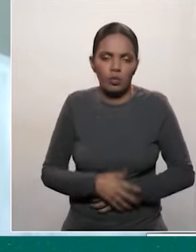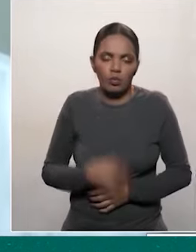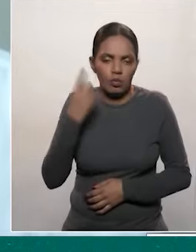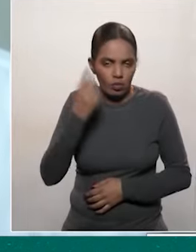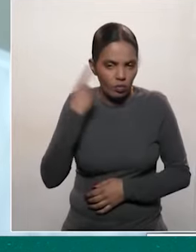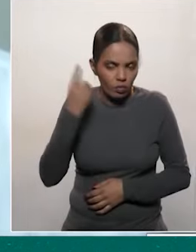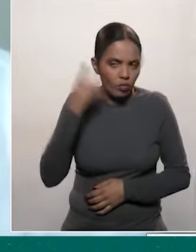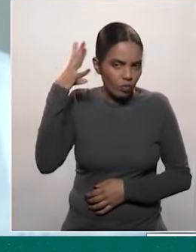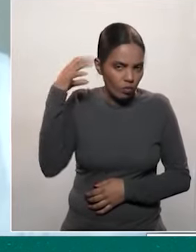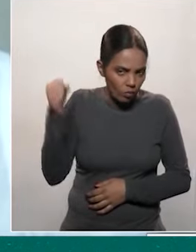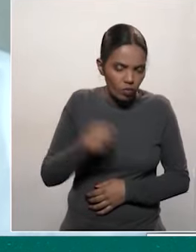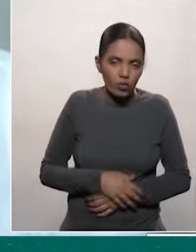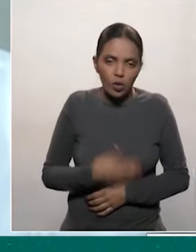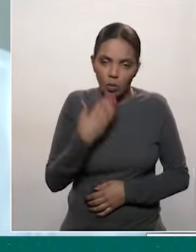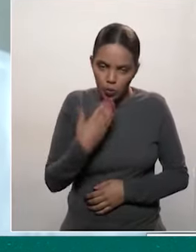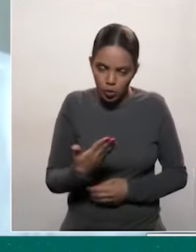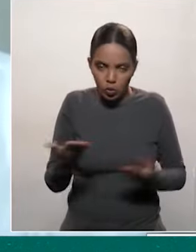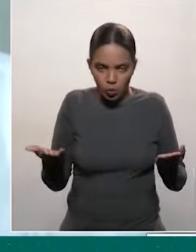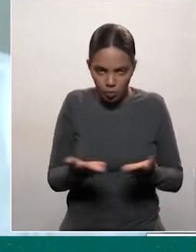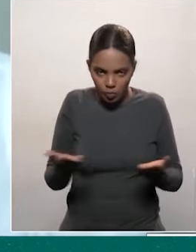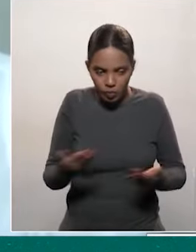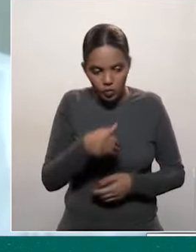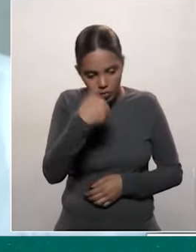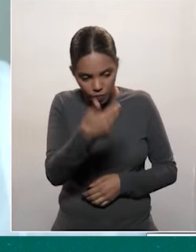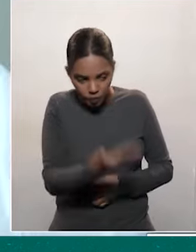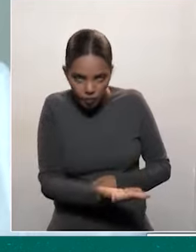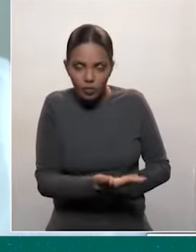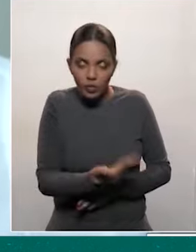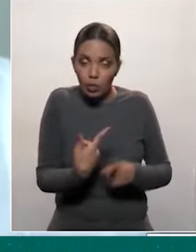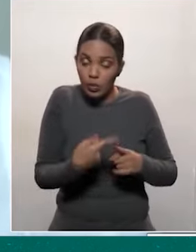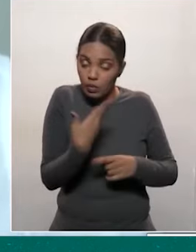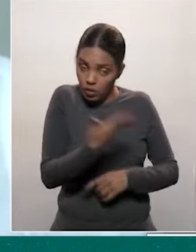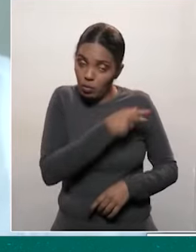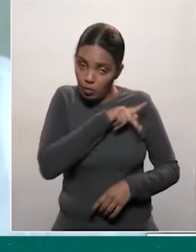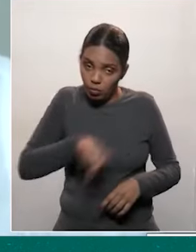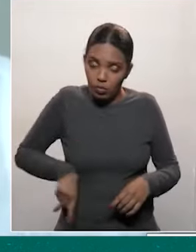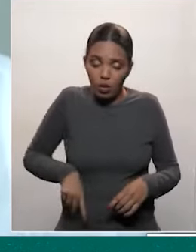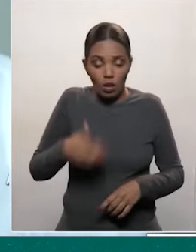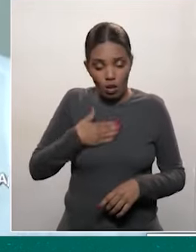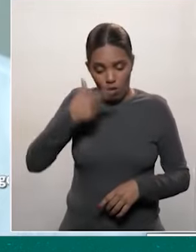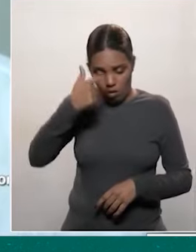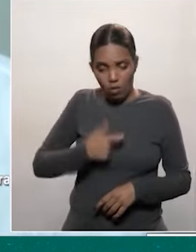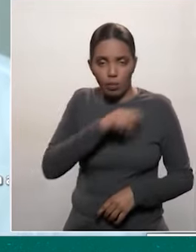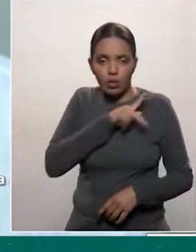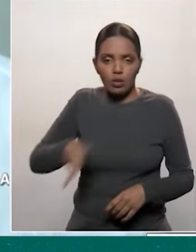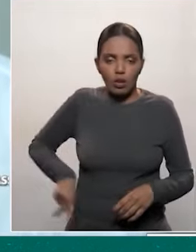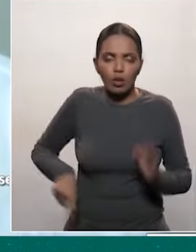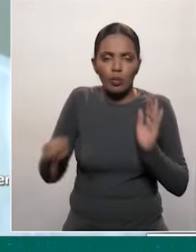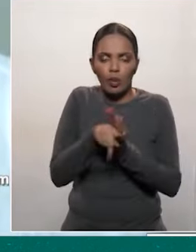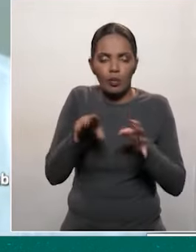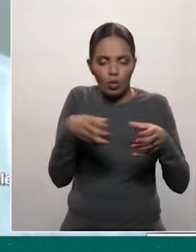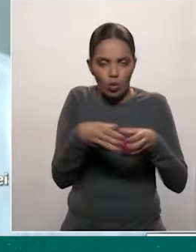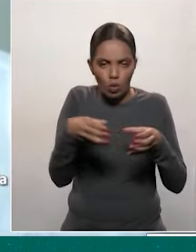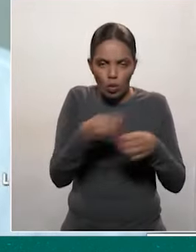deputado Ademar Traiano, esse pedido a Vossa Excelência, na qualidade de presidente da Comissão de Meio Ambiente. E hoje mesmo,